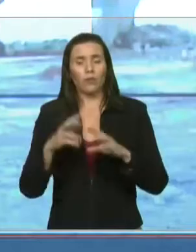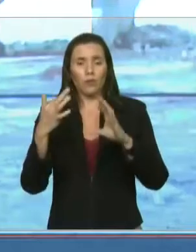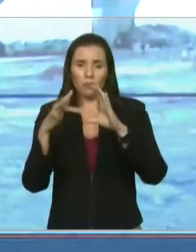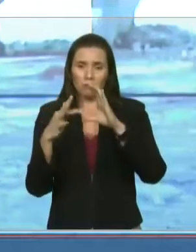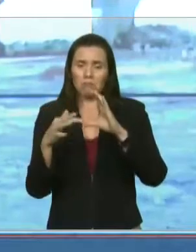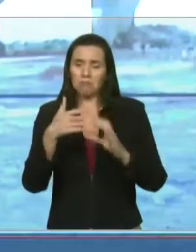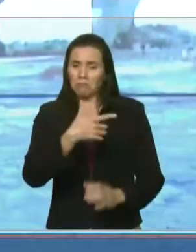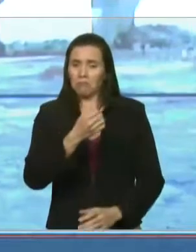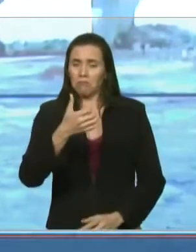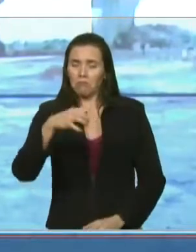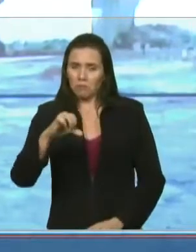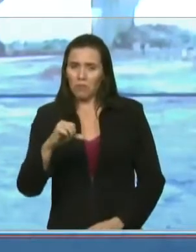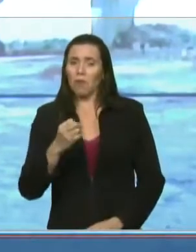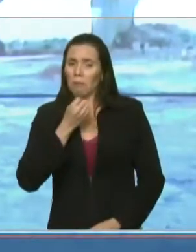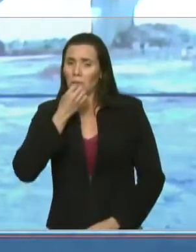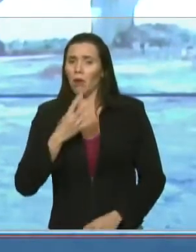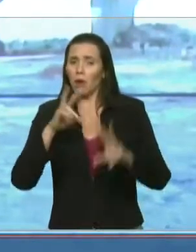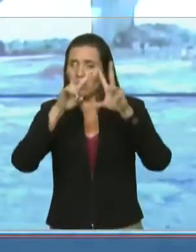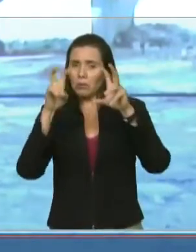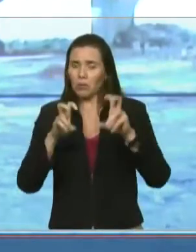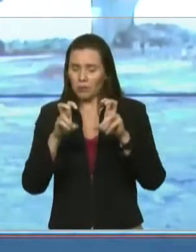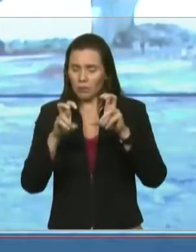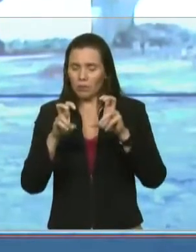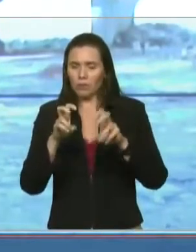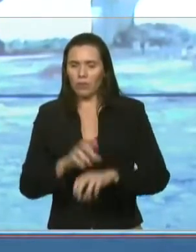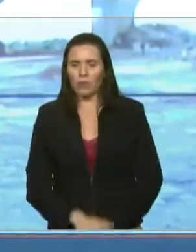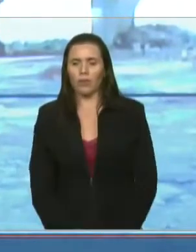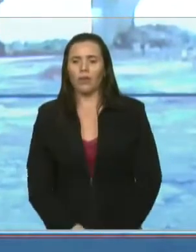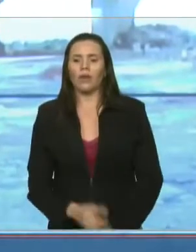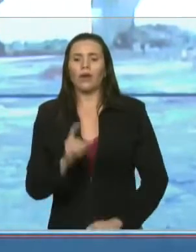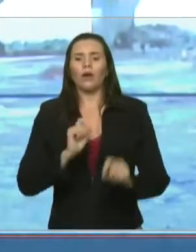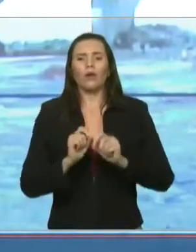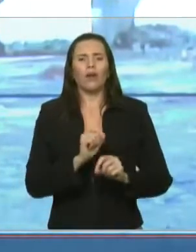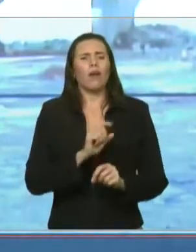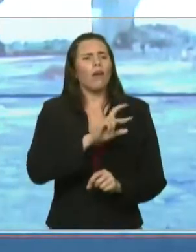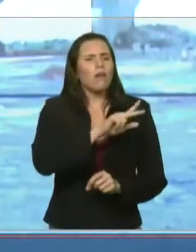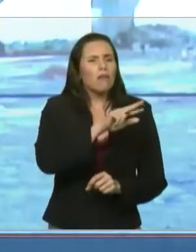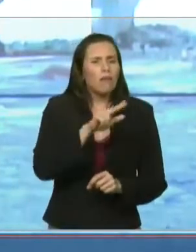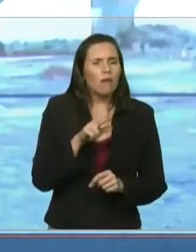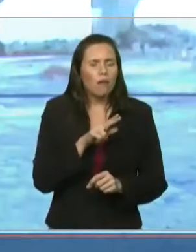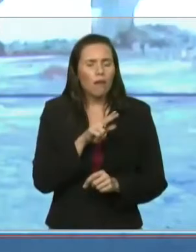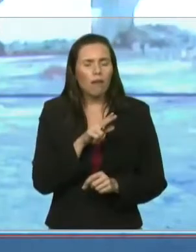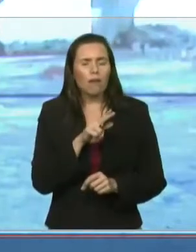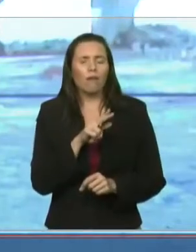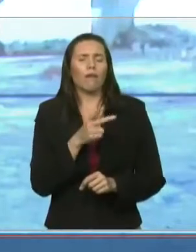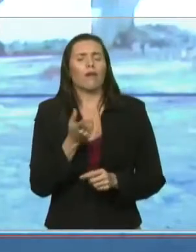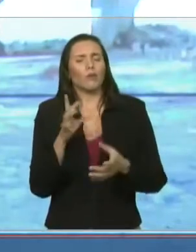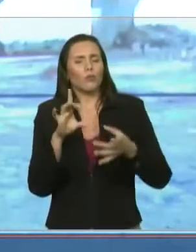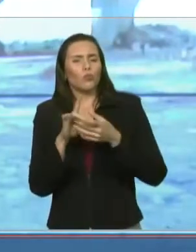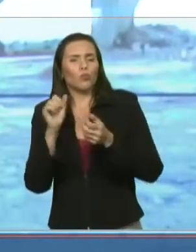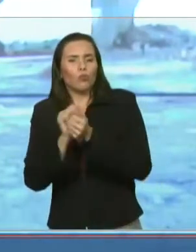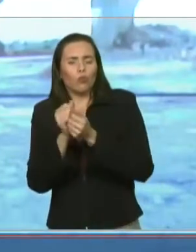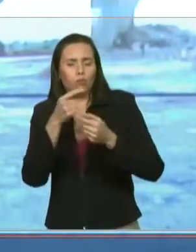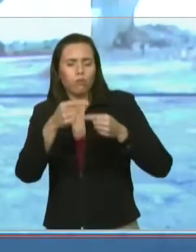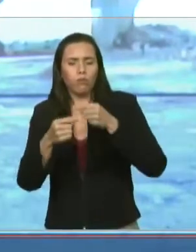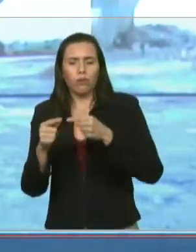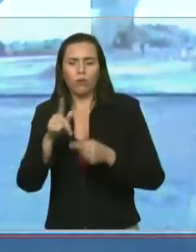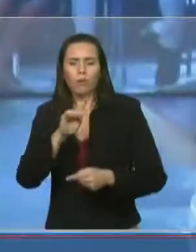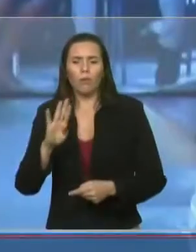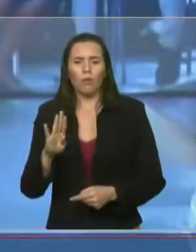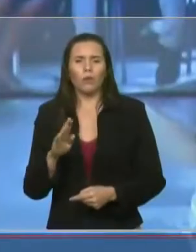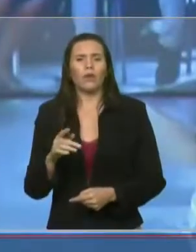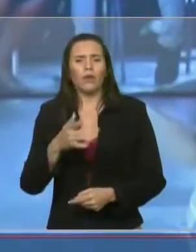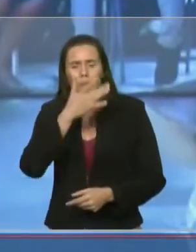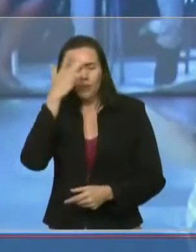assunto de políticas públicas, primeiro para que todas as pessoas possam ter acesso e conhecimento do que são esses instrumentos, para